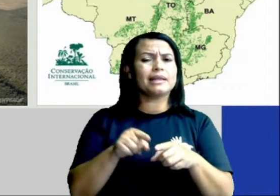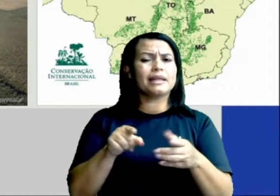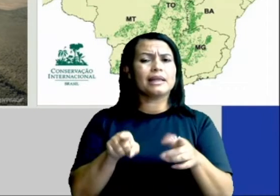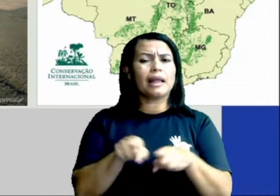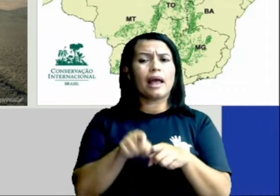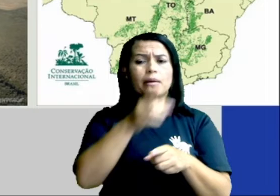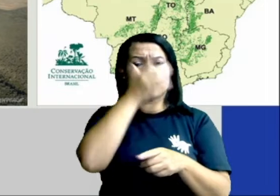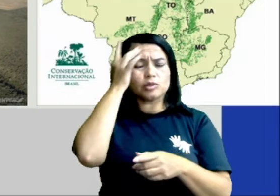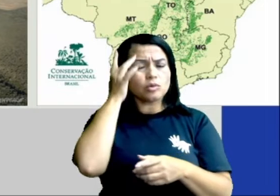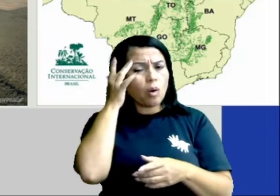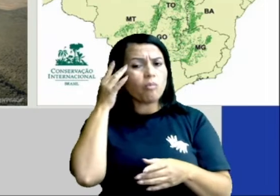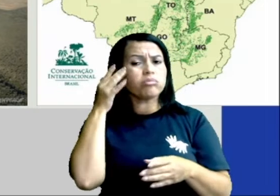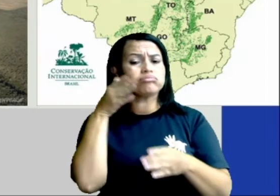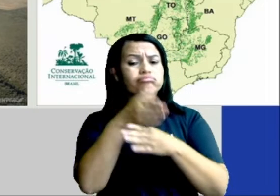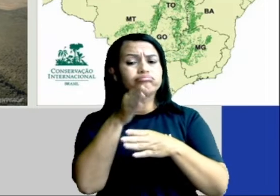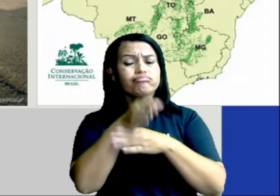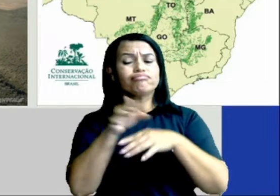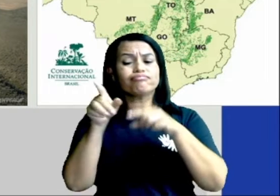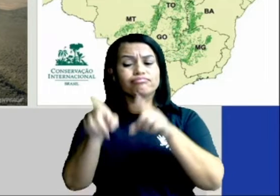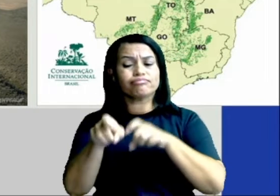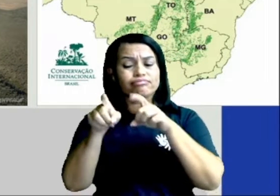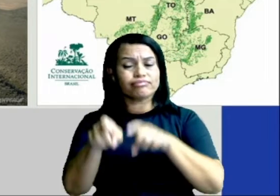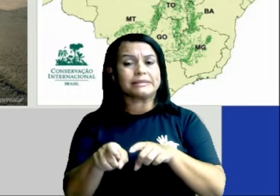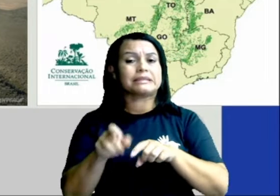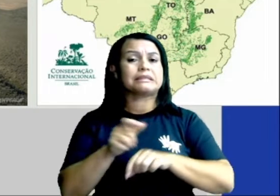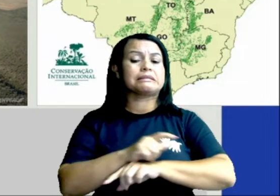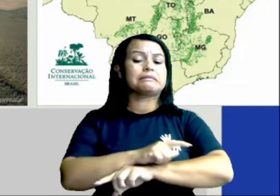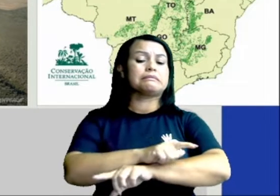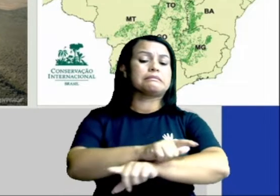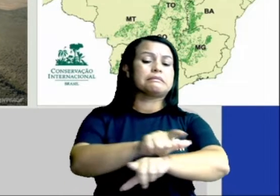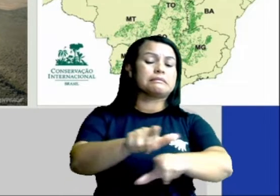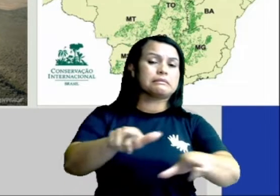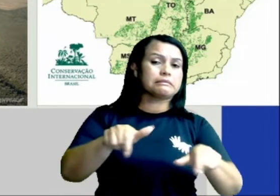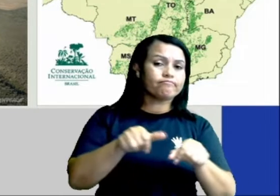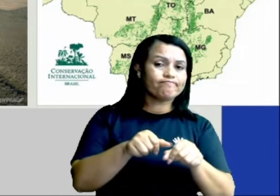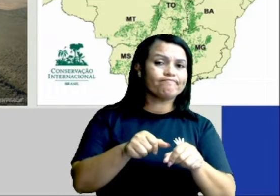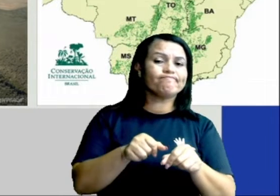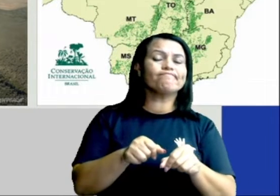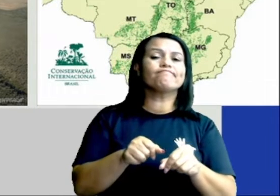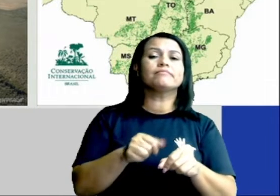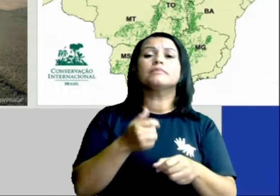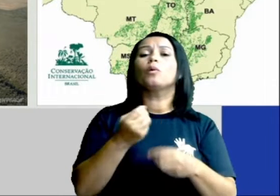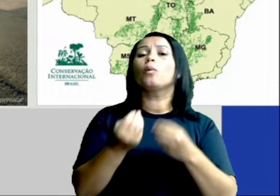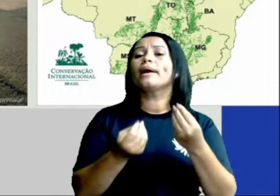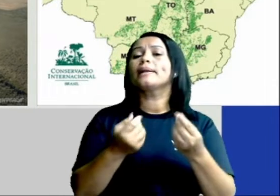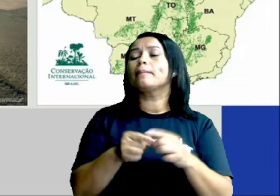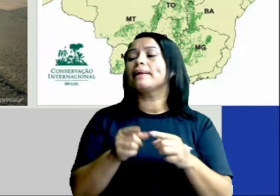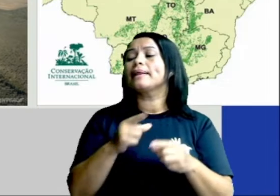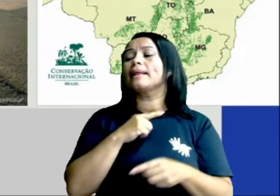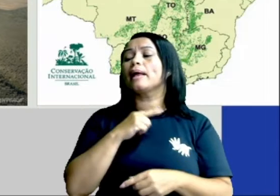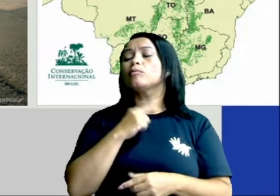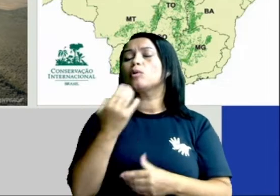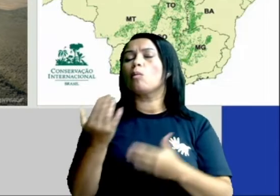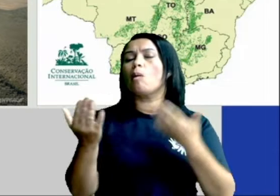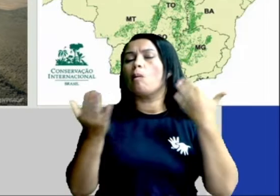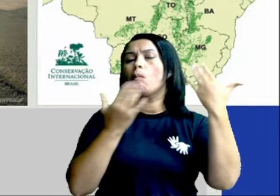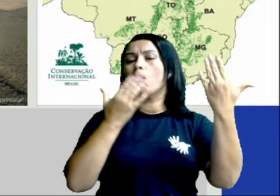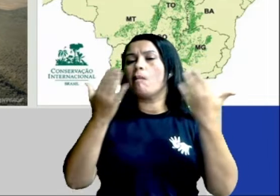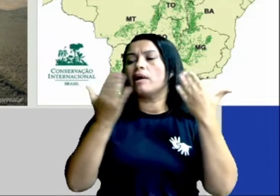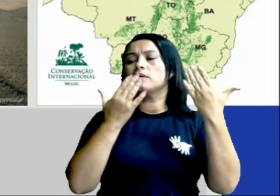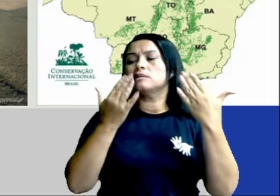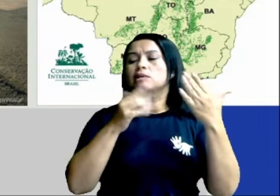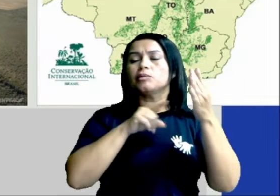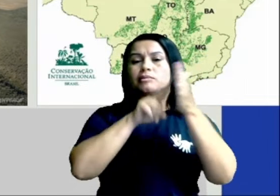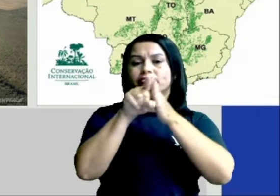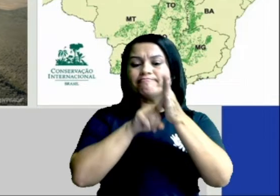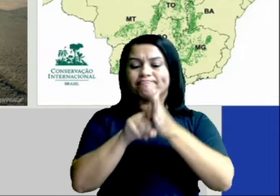e pecuária, a gente tem a destruição desse bioma, desse domínio vegetal, e aqui a gente tem, né, uma comparação de